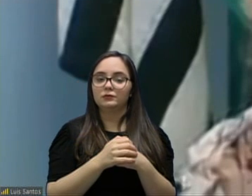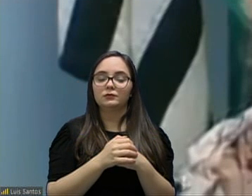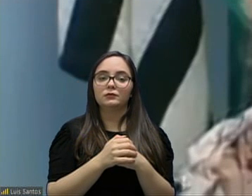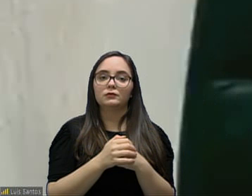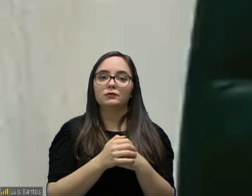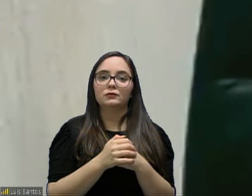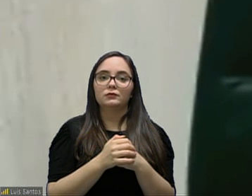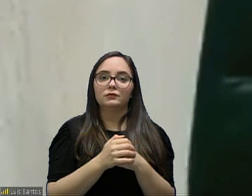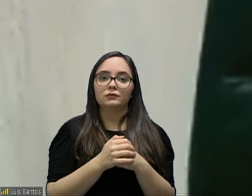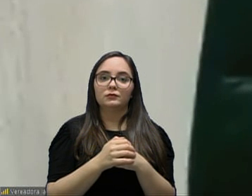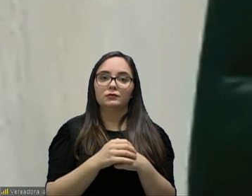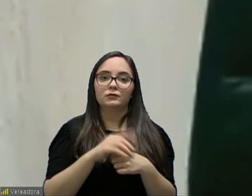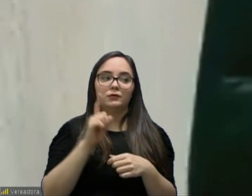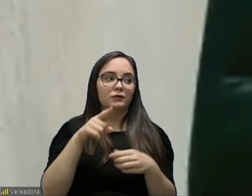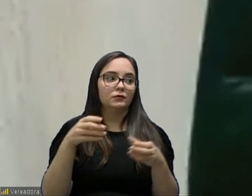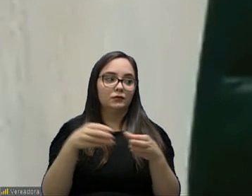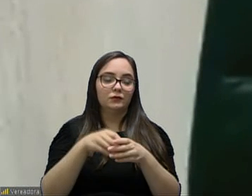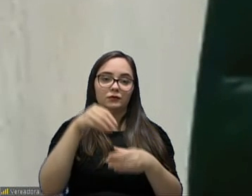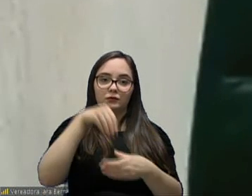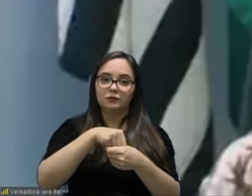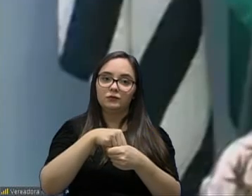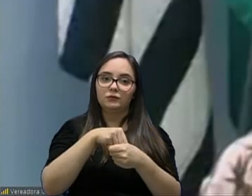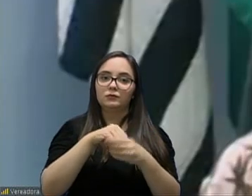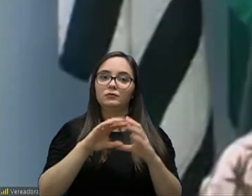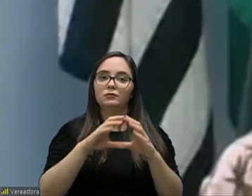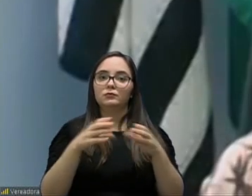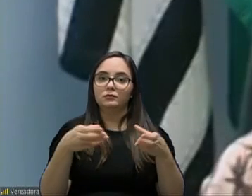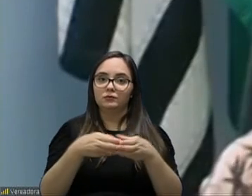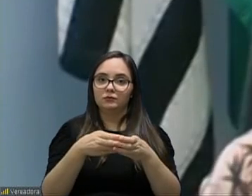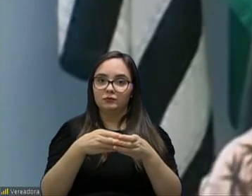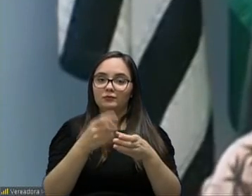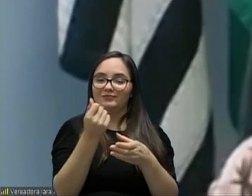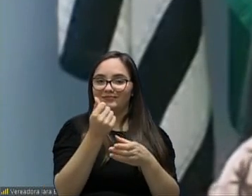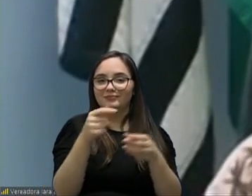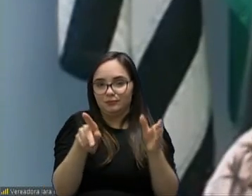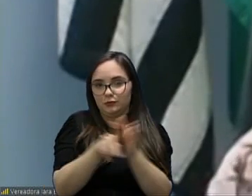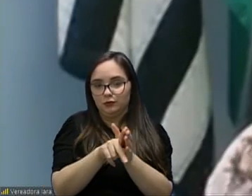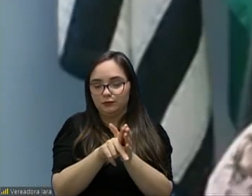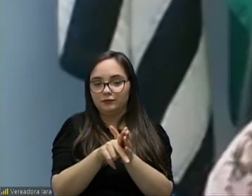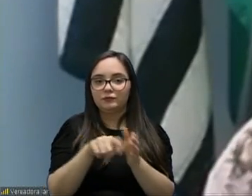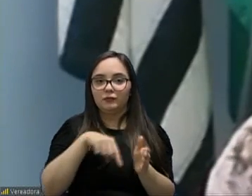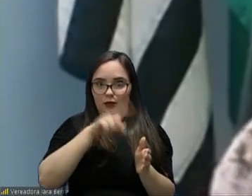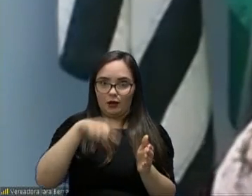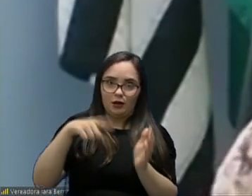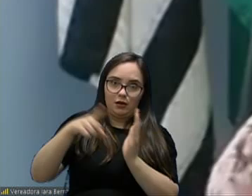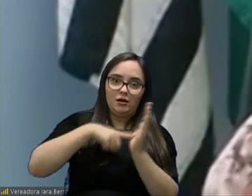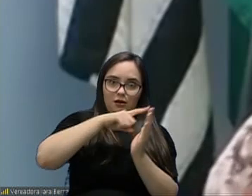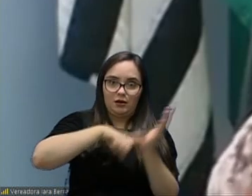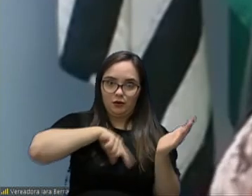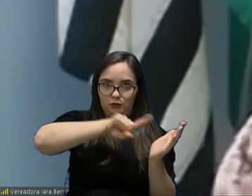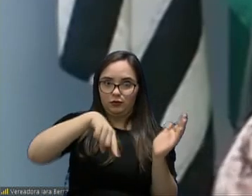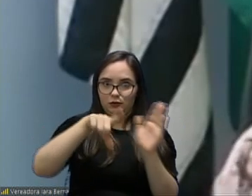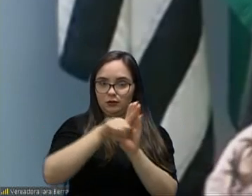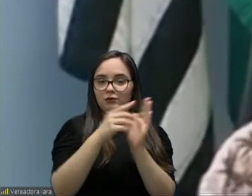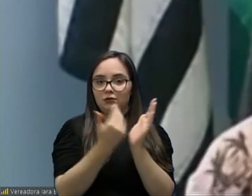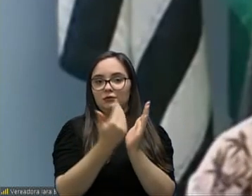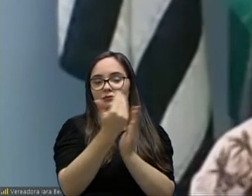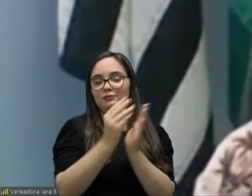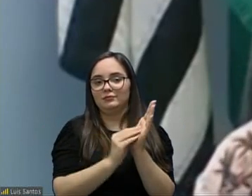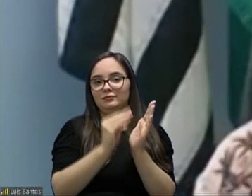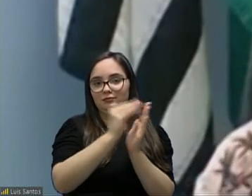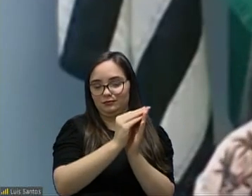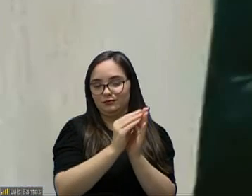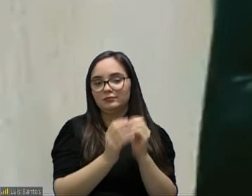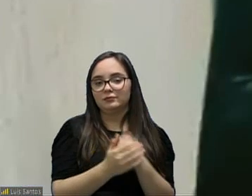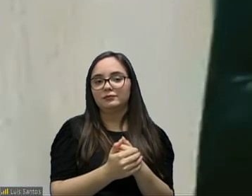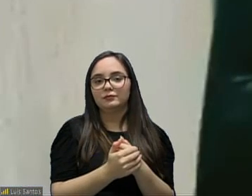naquele debate que transformou todo mundo. Vereador, posso... Anularia as nossas emendas de vez. A